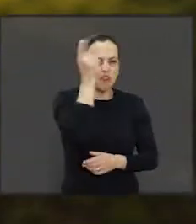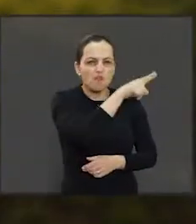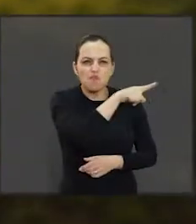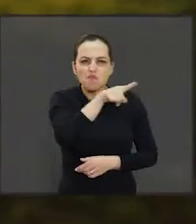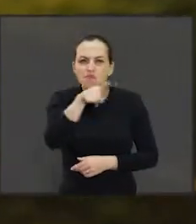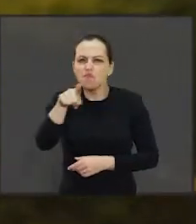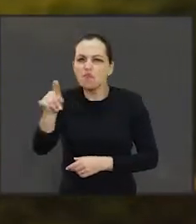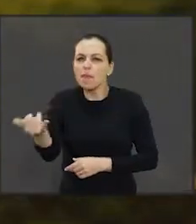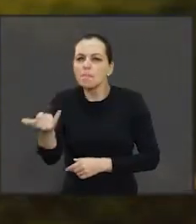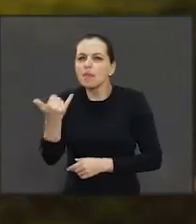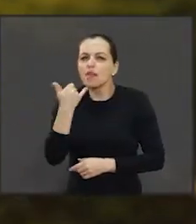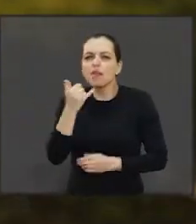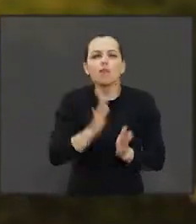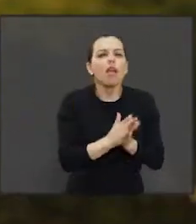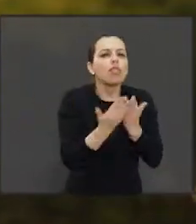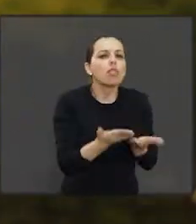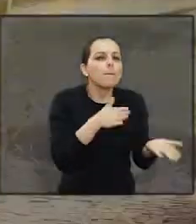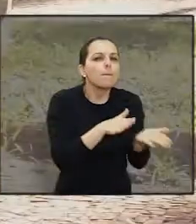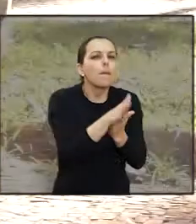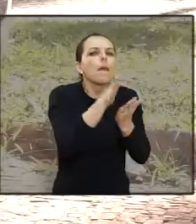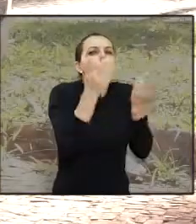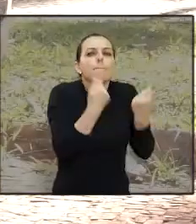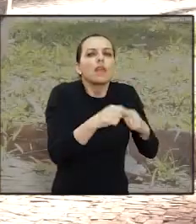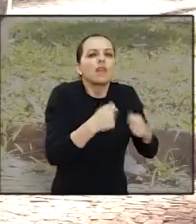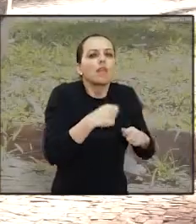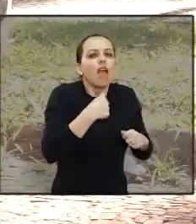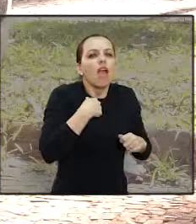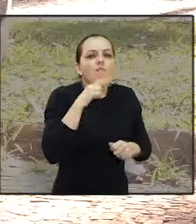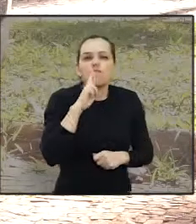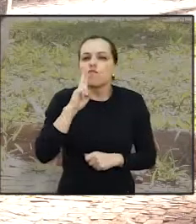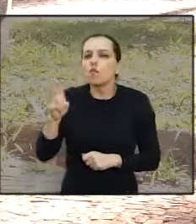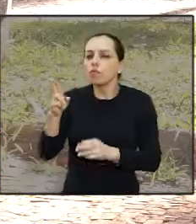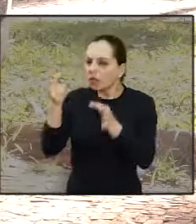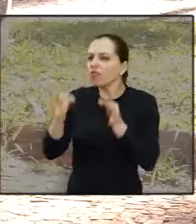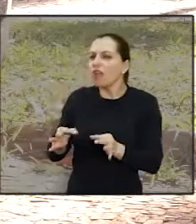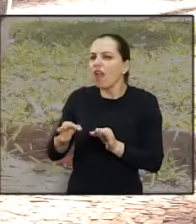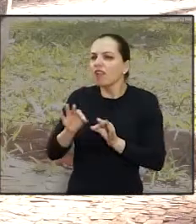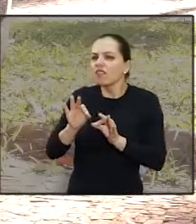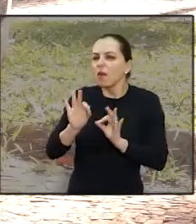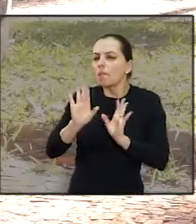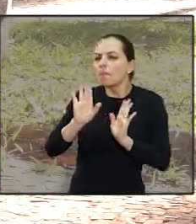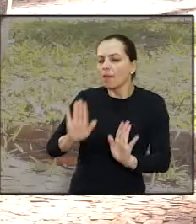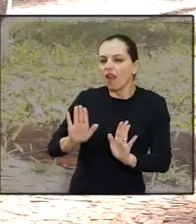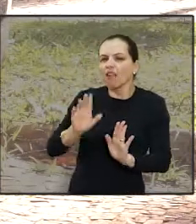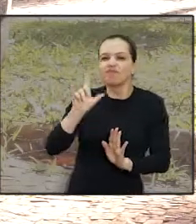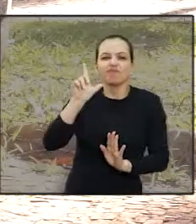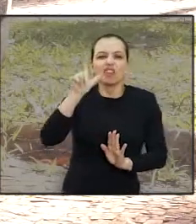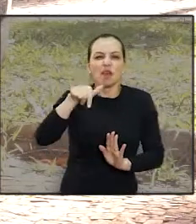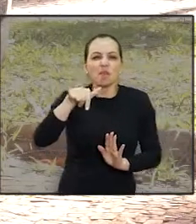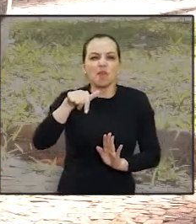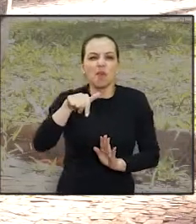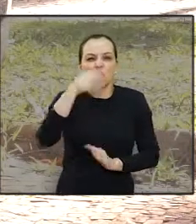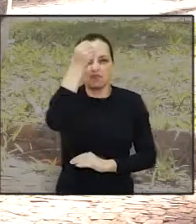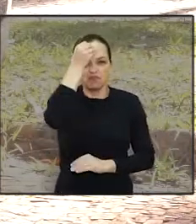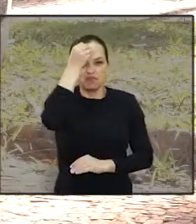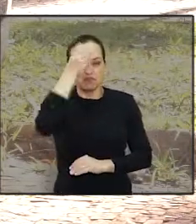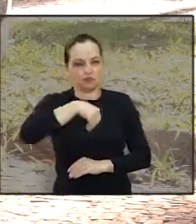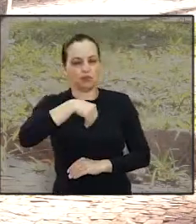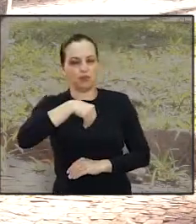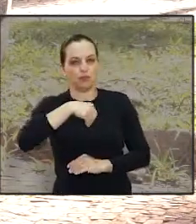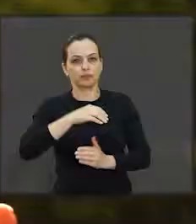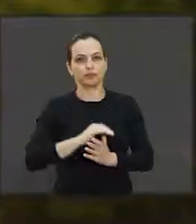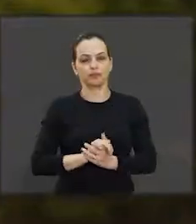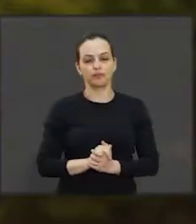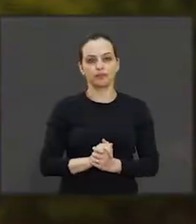muita gente me questiona: mas você tem que publicar, porque traça, não lê poesia, isso, aquilo. Eu falo: tá, tá certo,